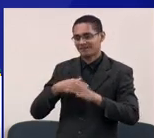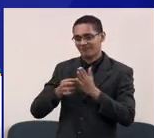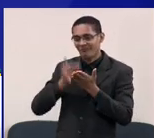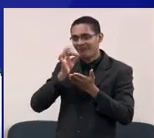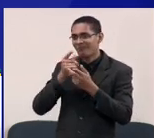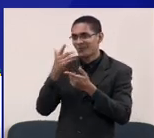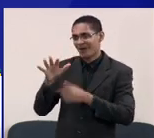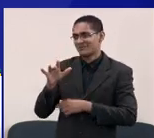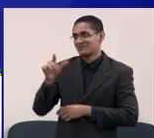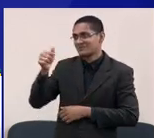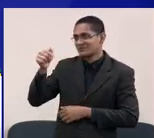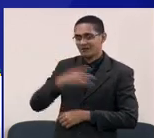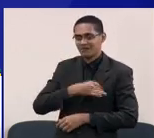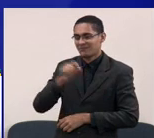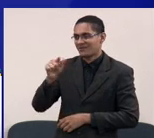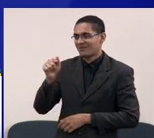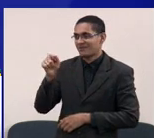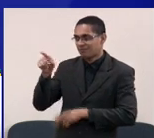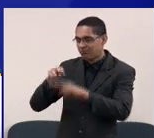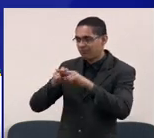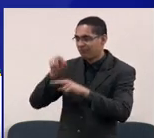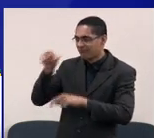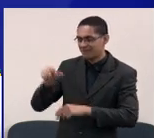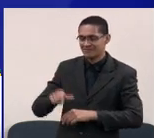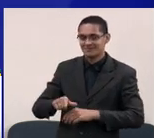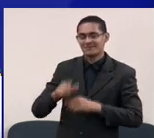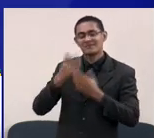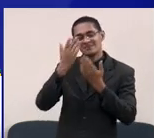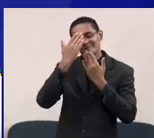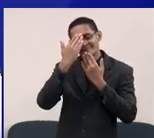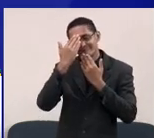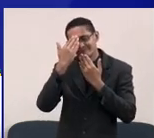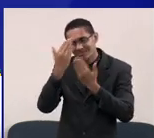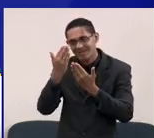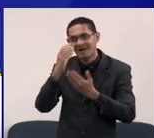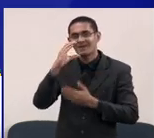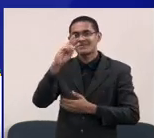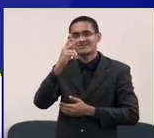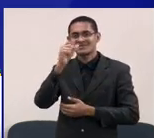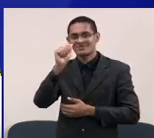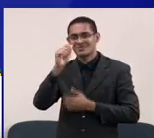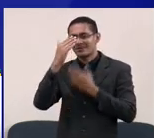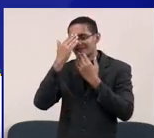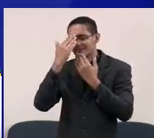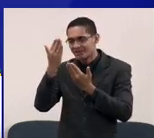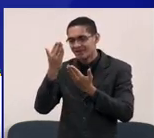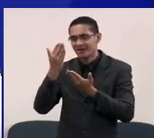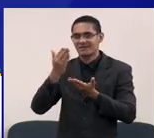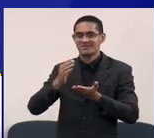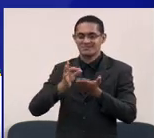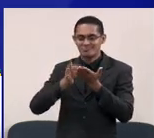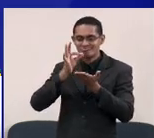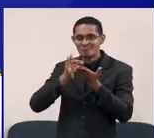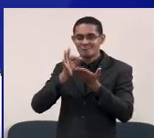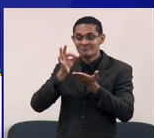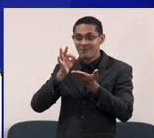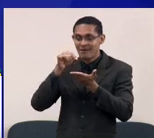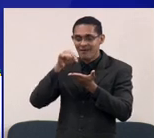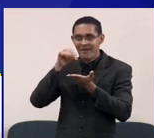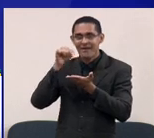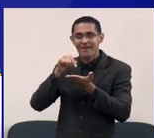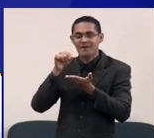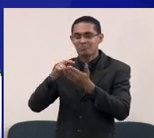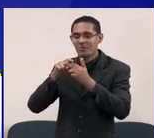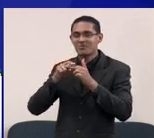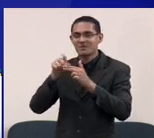tenho 7. Então, eu quero dizer, muito obrigada pelos chás, porque é justamente com esse chá que